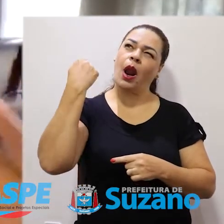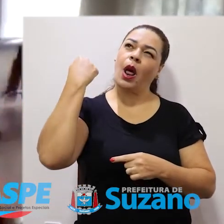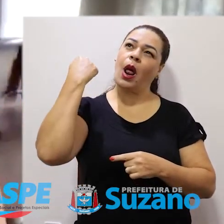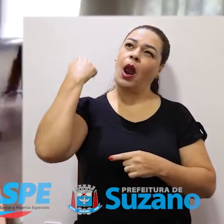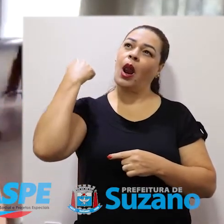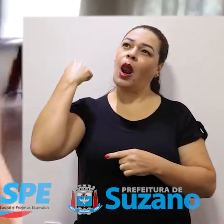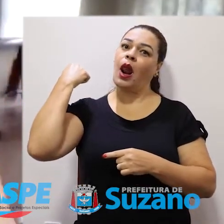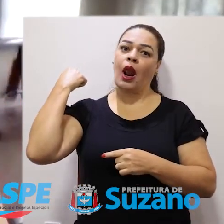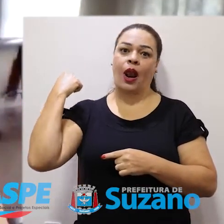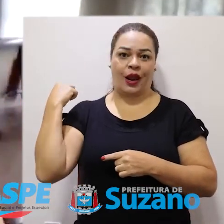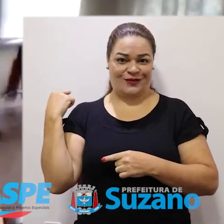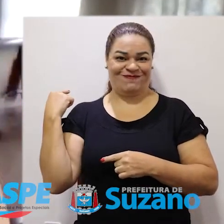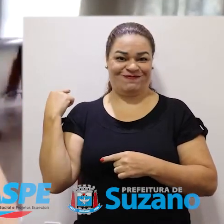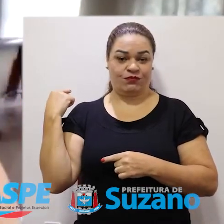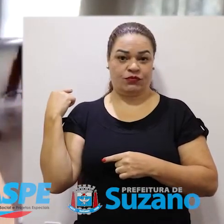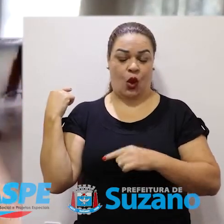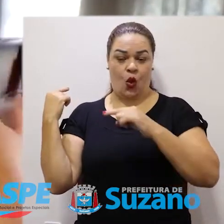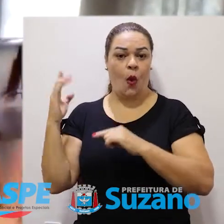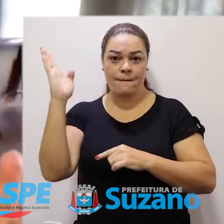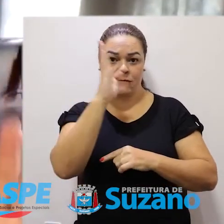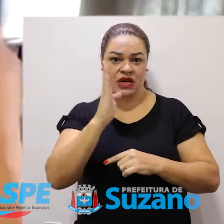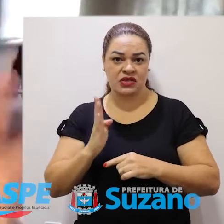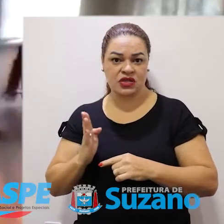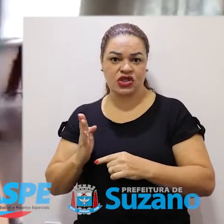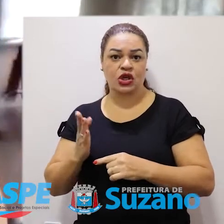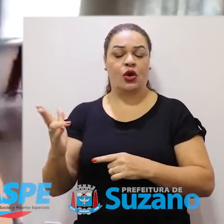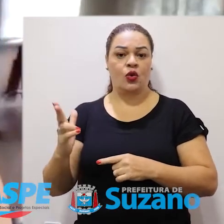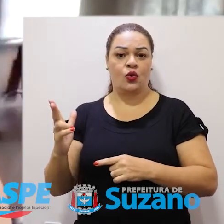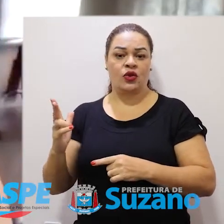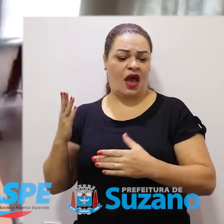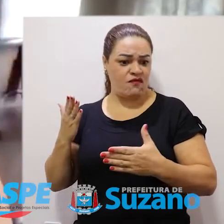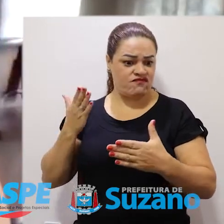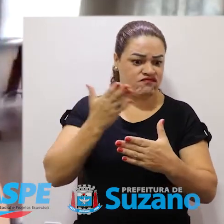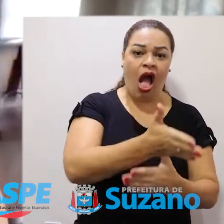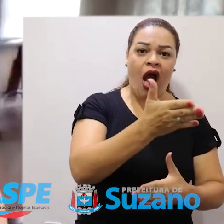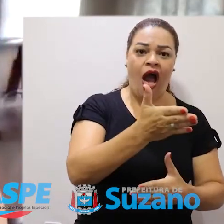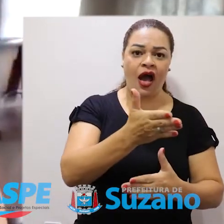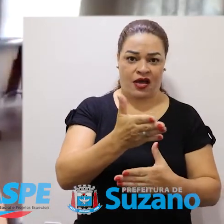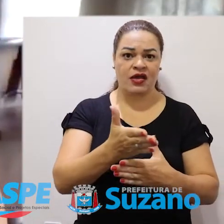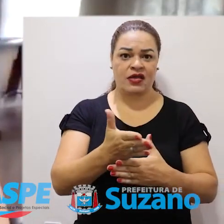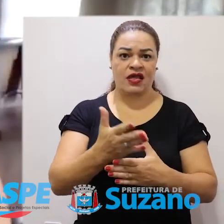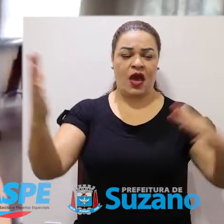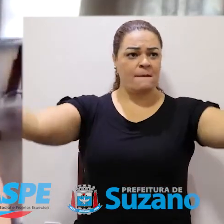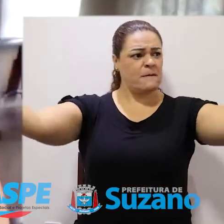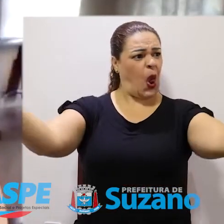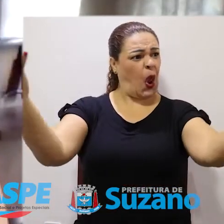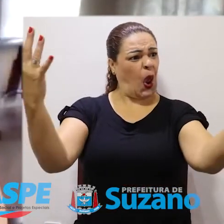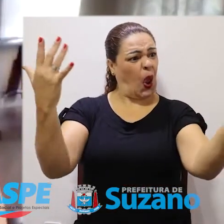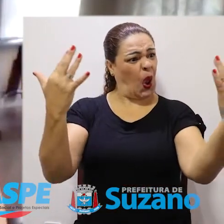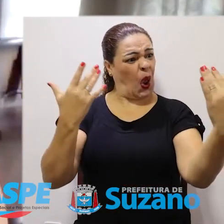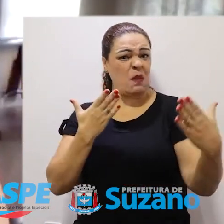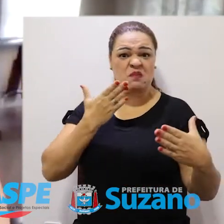Brasil foi invadido, né? Desde que o Brasil foi invadido, a gente tem surdo no Brasil.